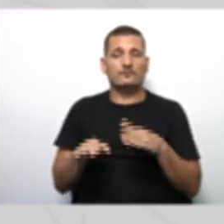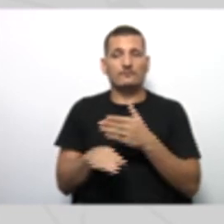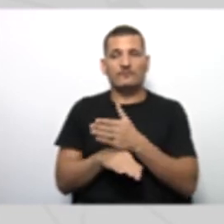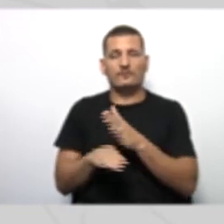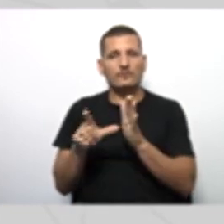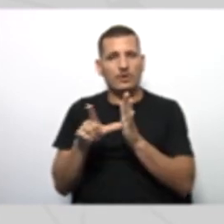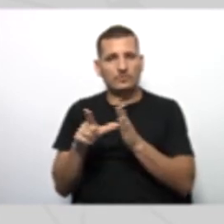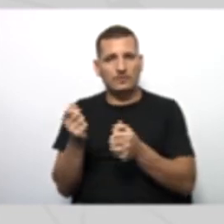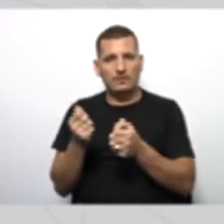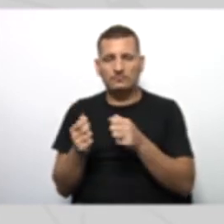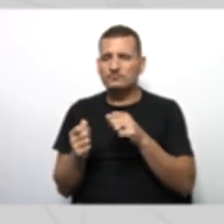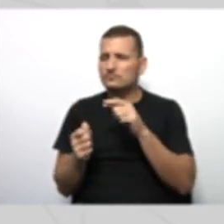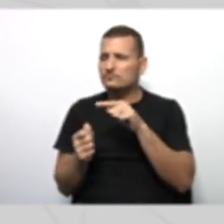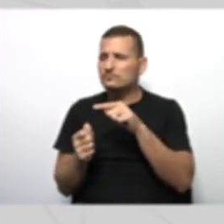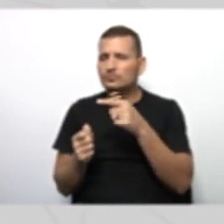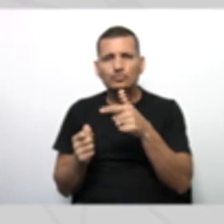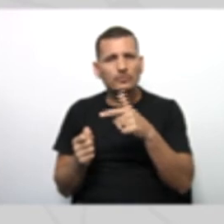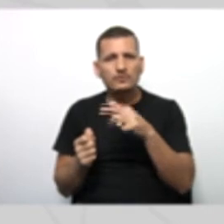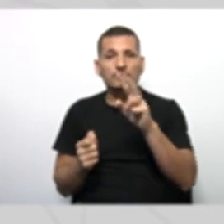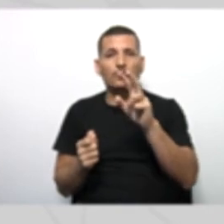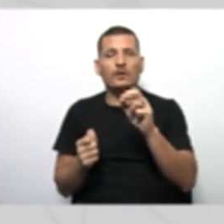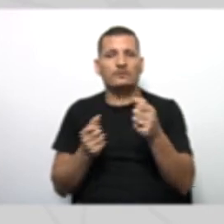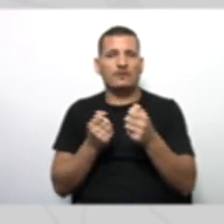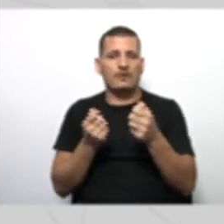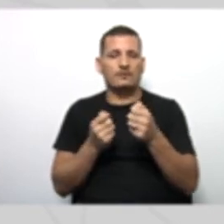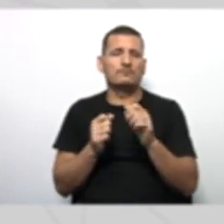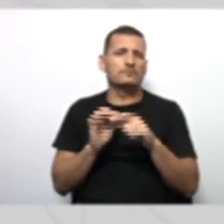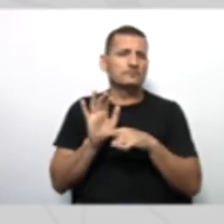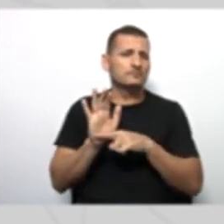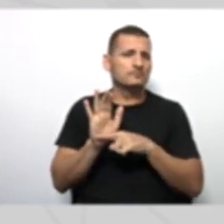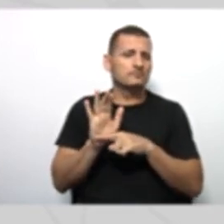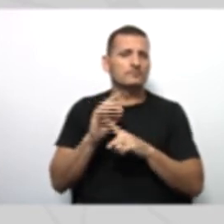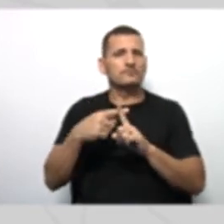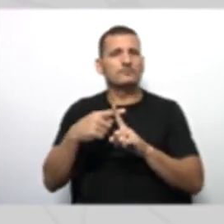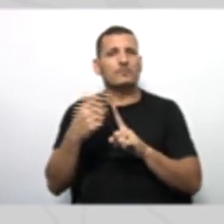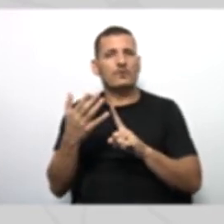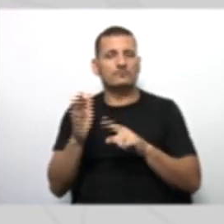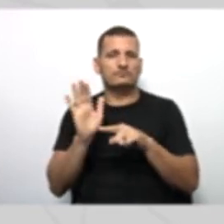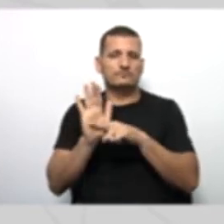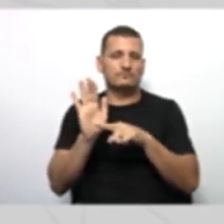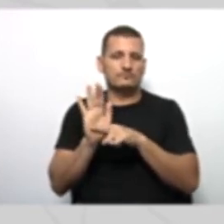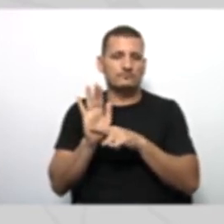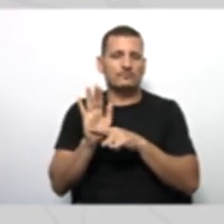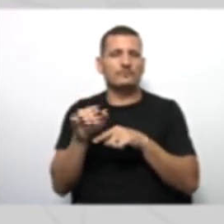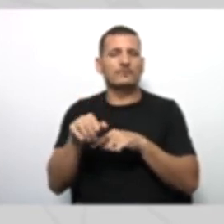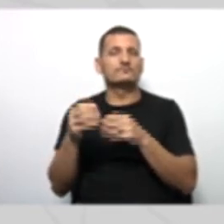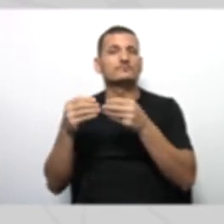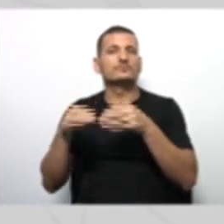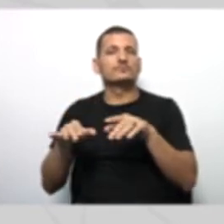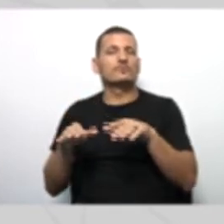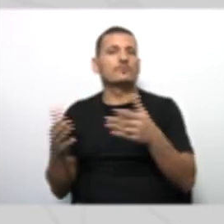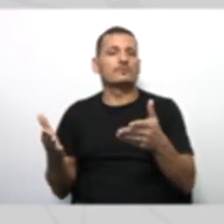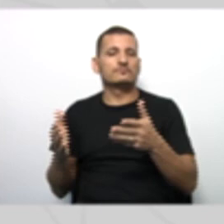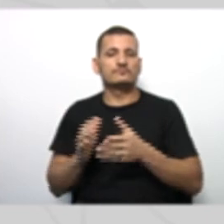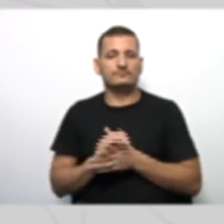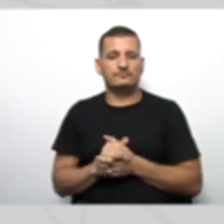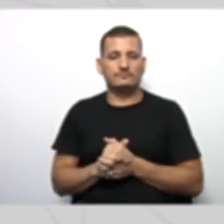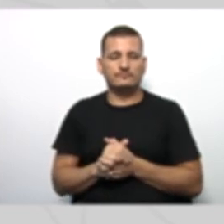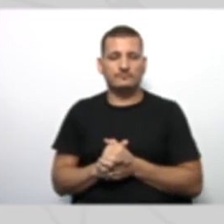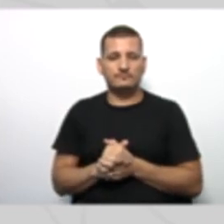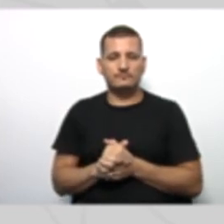uma descrição do risco aqui. A aquisição de 50 veículos é um número considerável, não é isso? Então, assim, o que